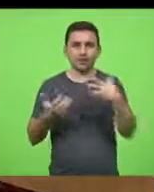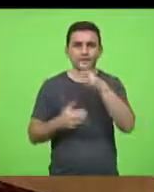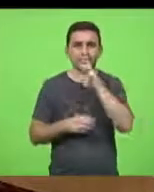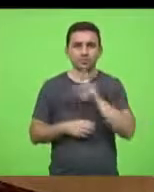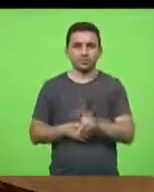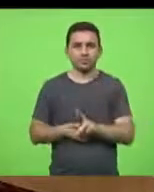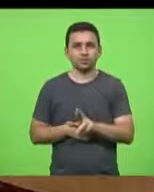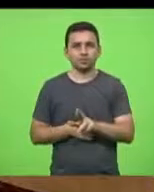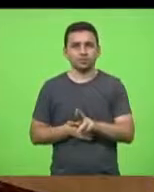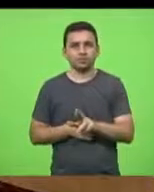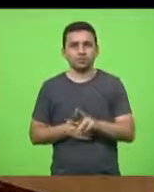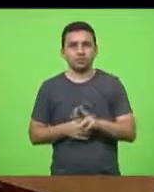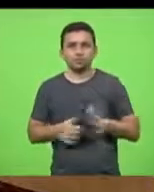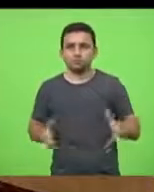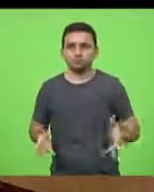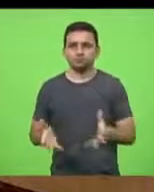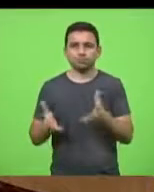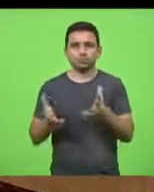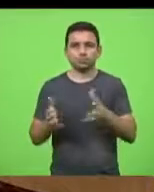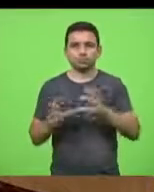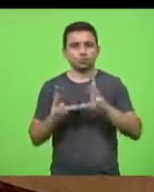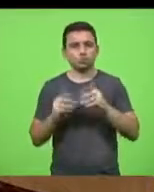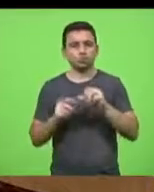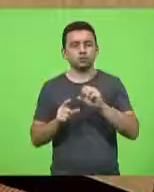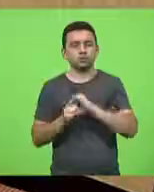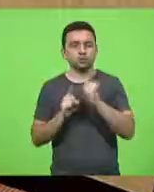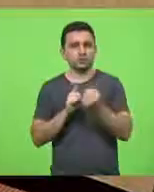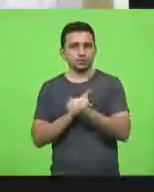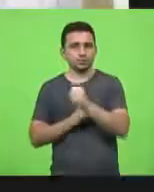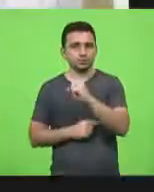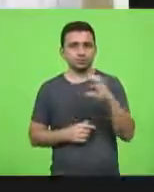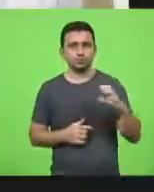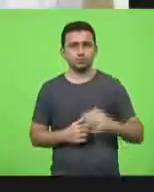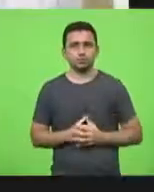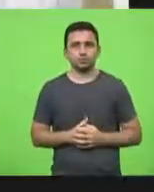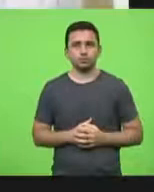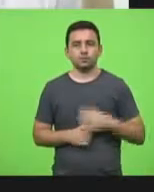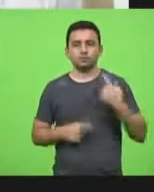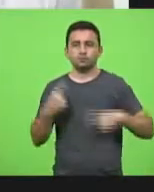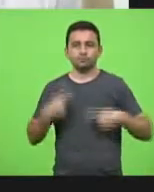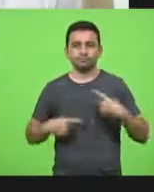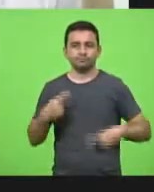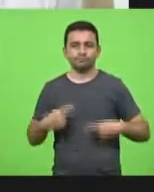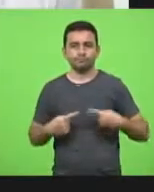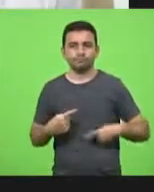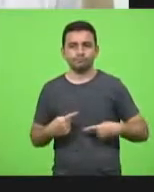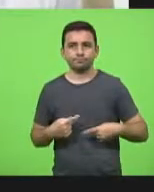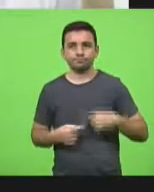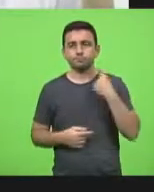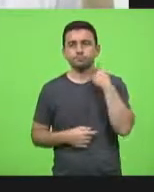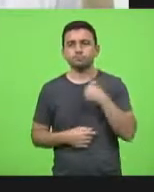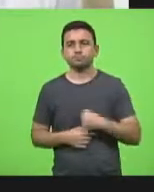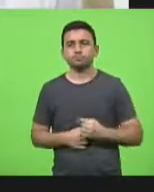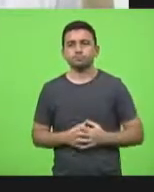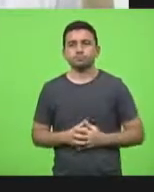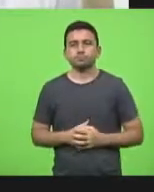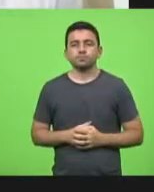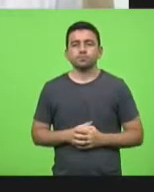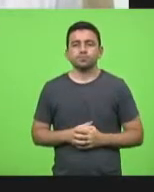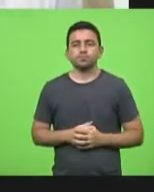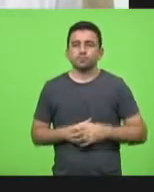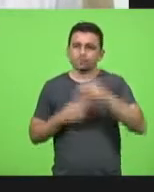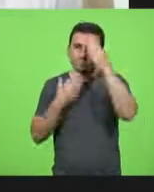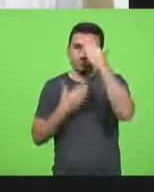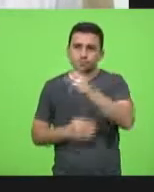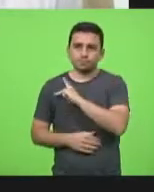levar resultado para a sociedade catarinense. Ainda em discussão, com a palavra o deputado Silvio Drevec. Obrigado, senhor